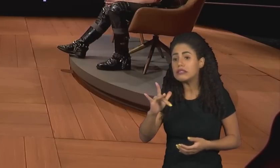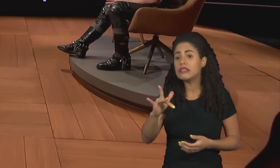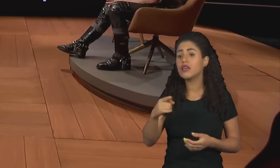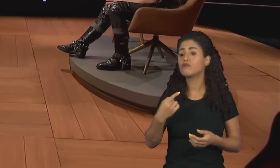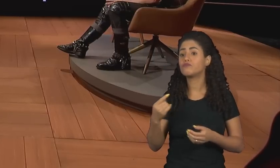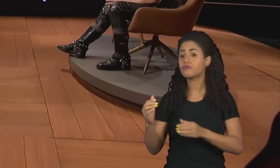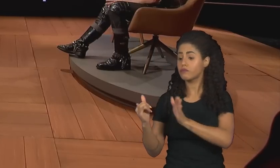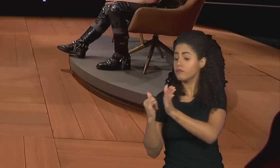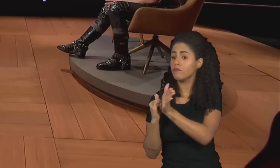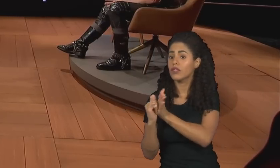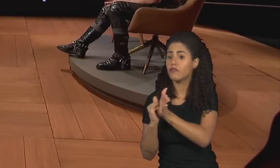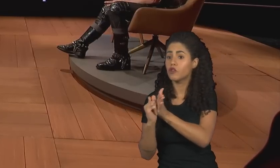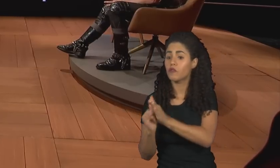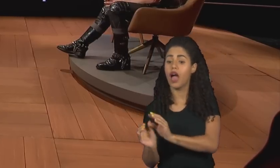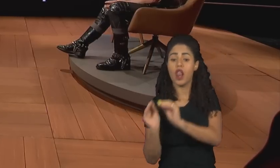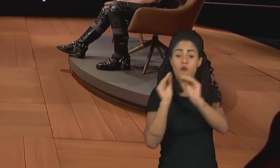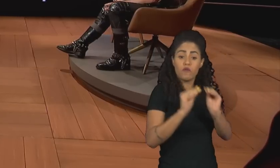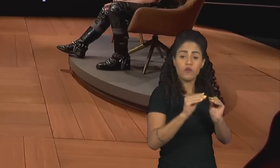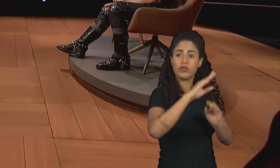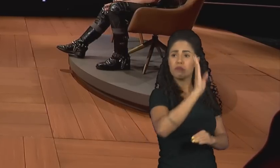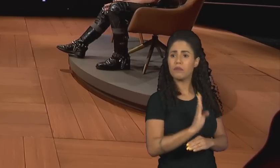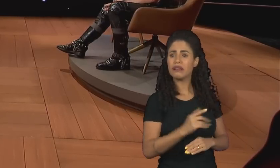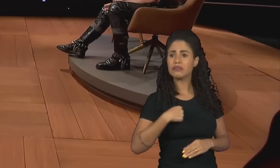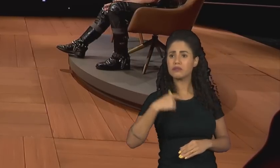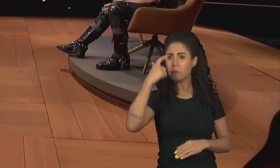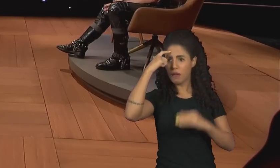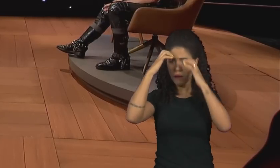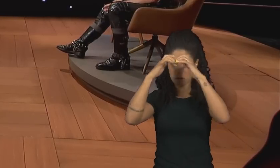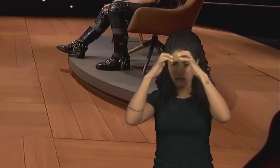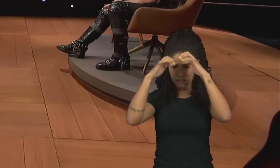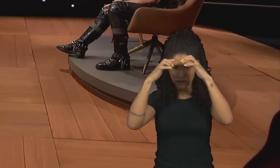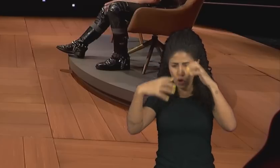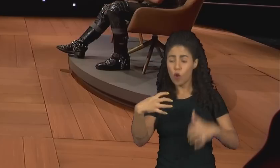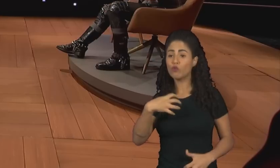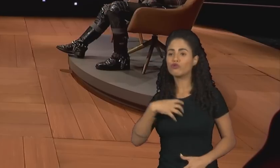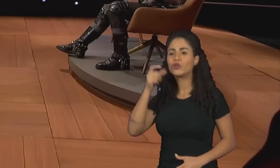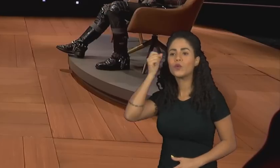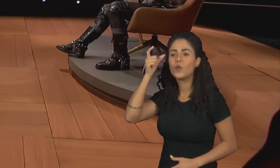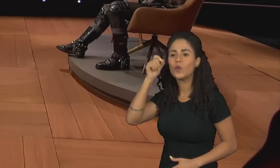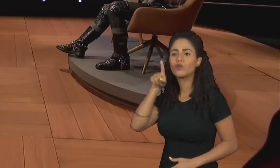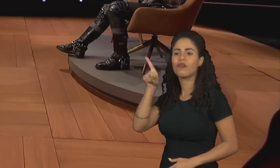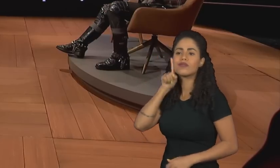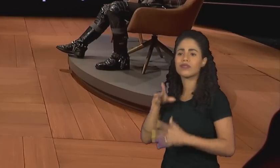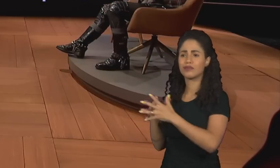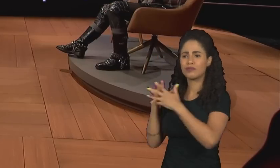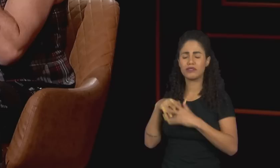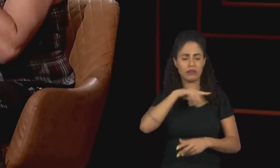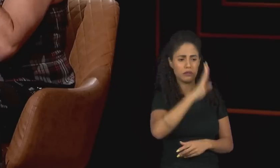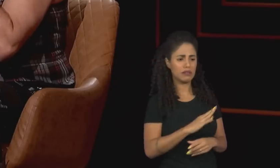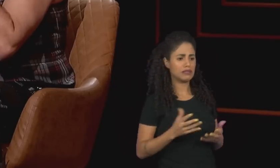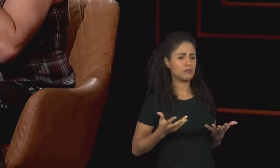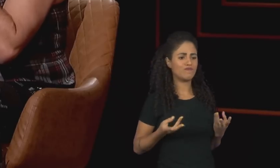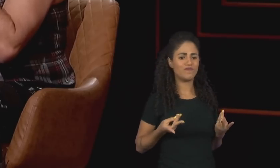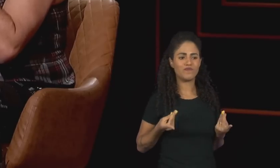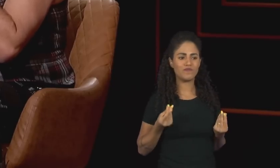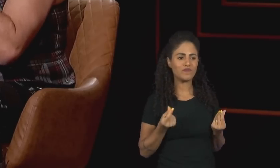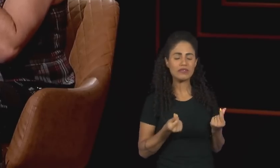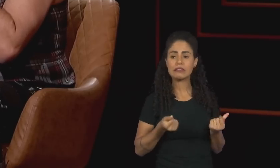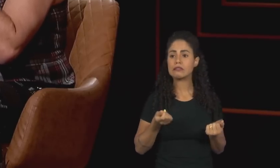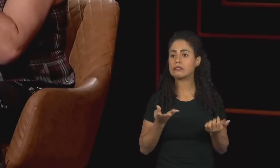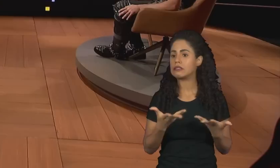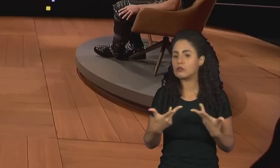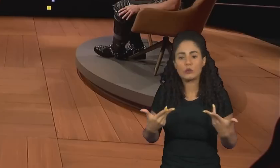Estados Unidos, a minha cabeça estava muito americanizada ainda, eu acho. Então o som, as coisas na boca, estava